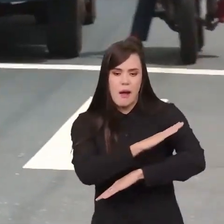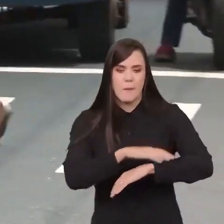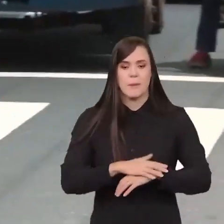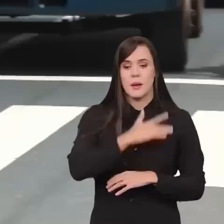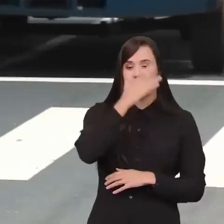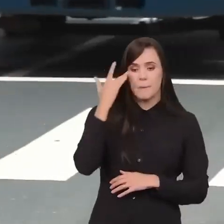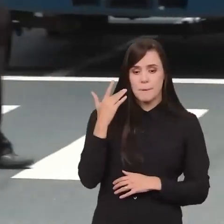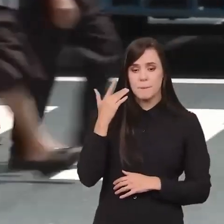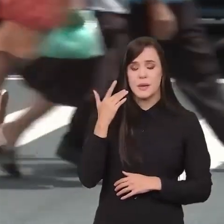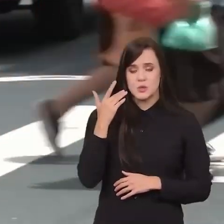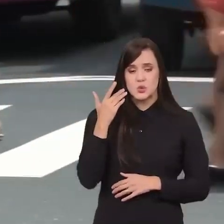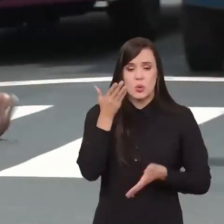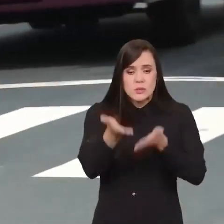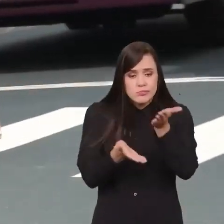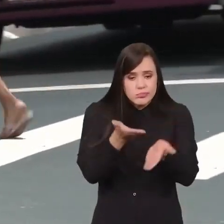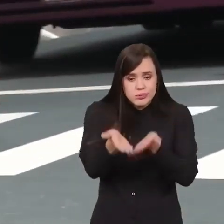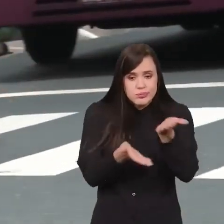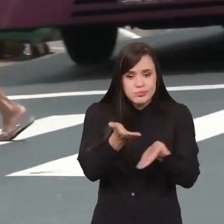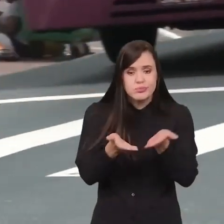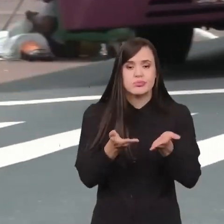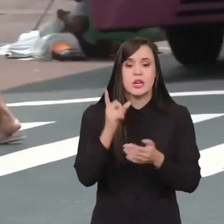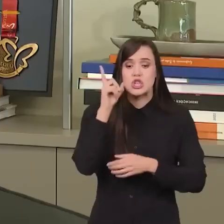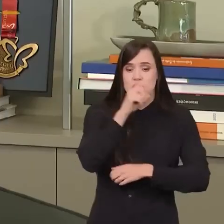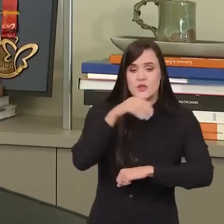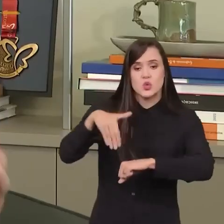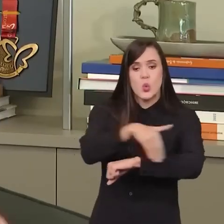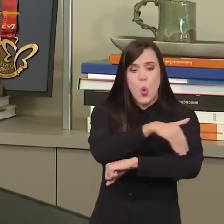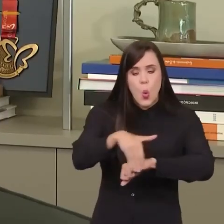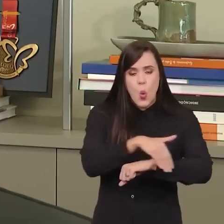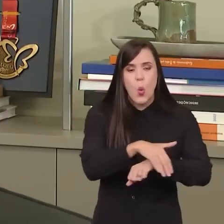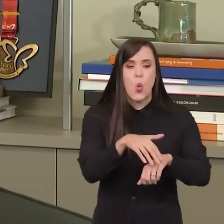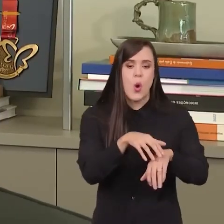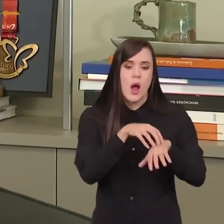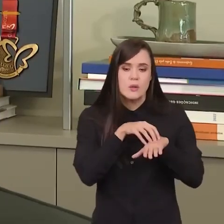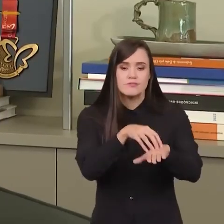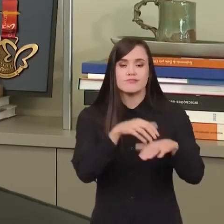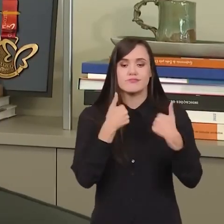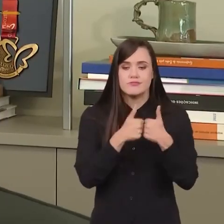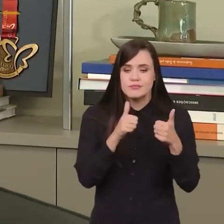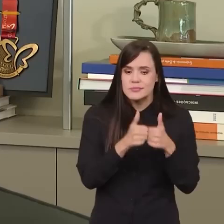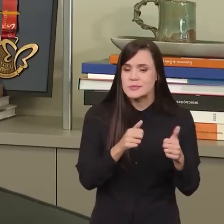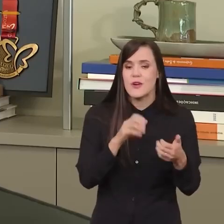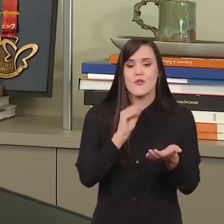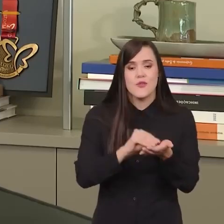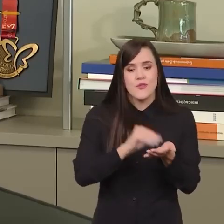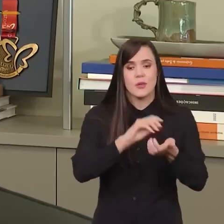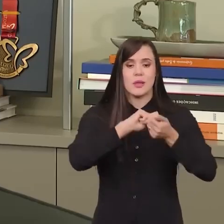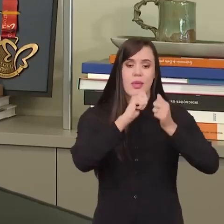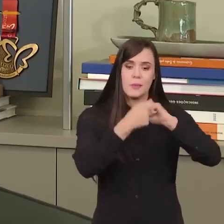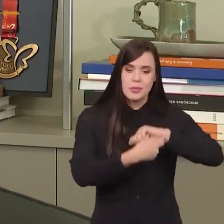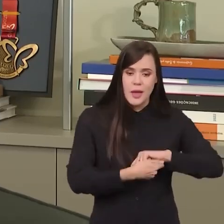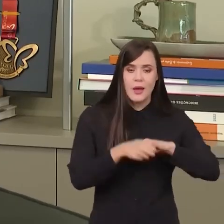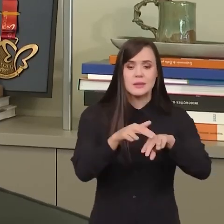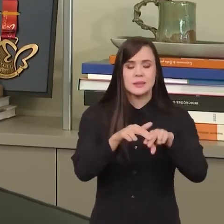pessoas preparadas para recebê-los, é difícil andar na rua, o meio de transporte público nem sempre está adaptado para eles. Então,